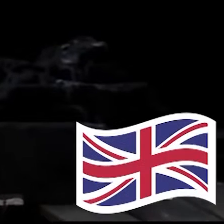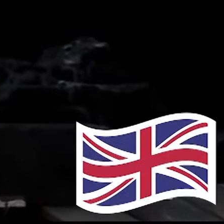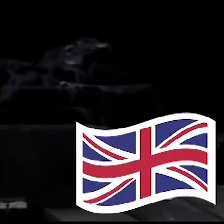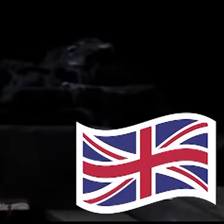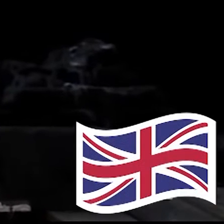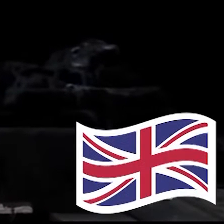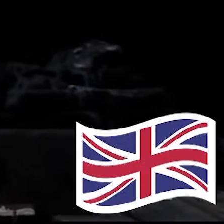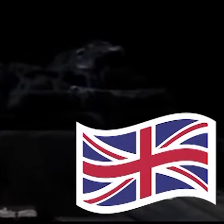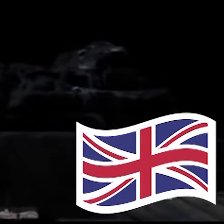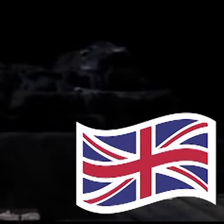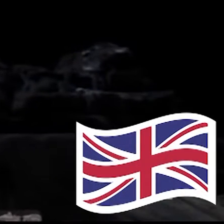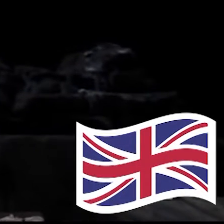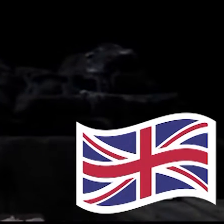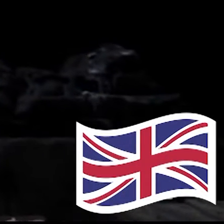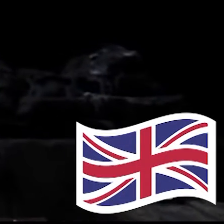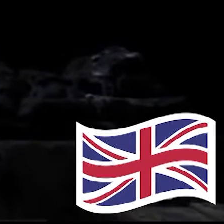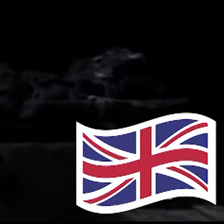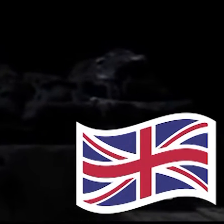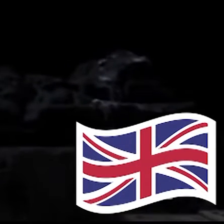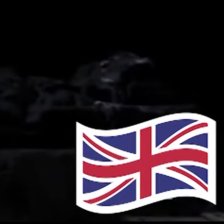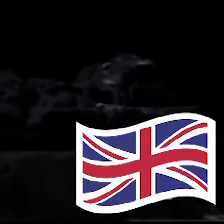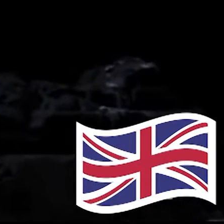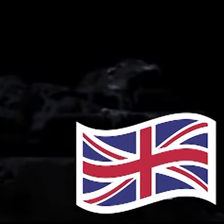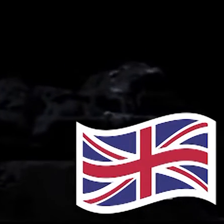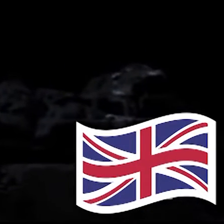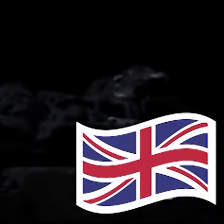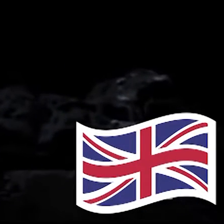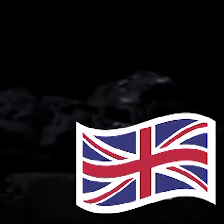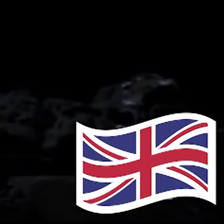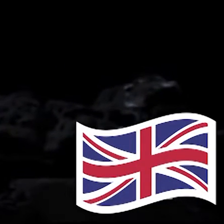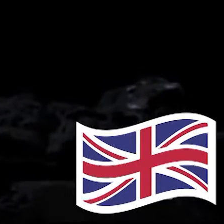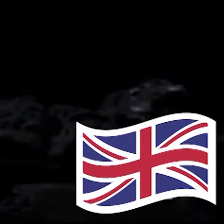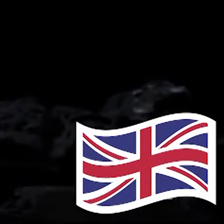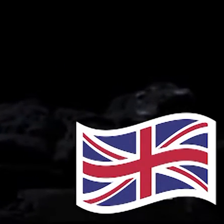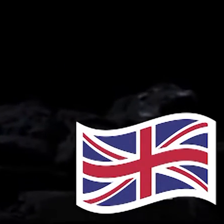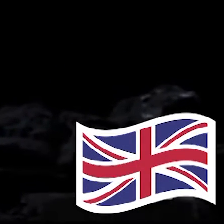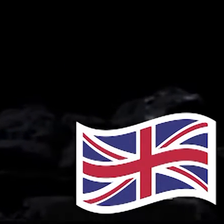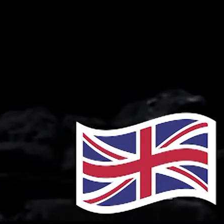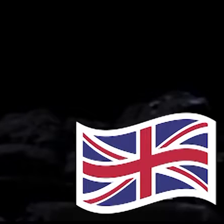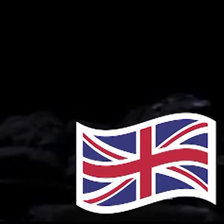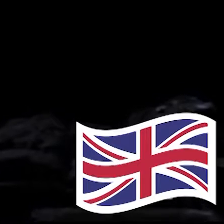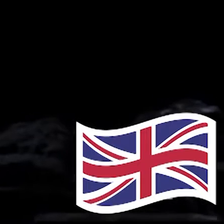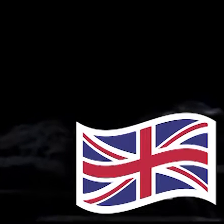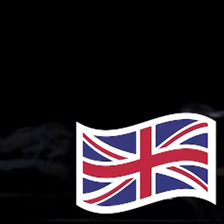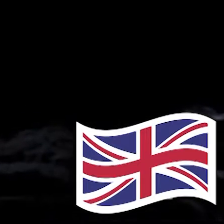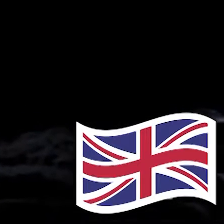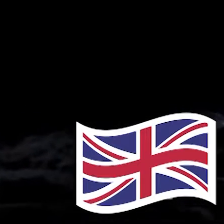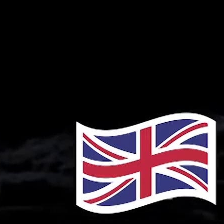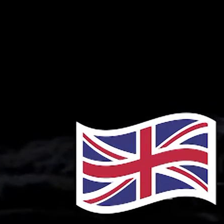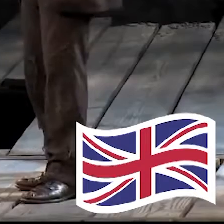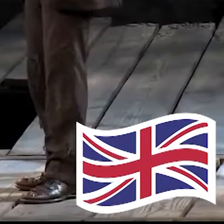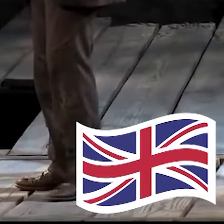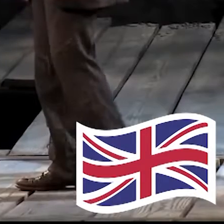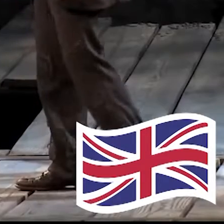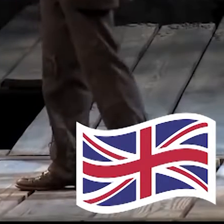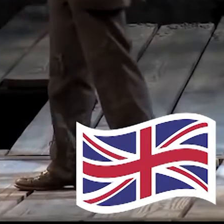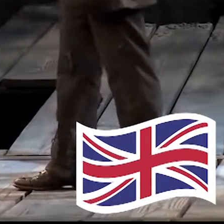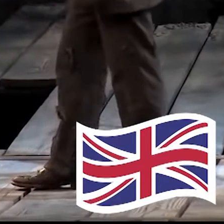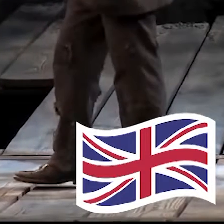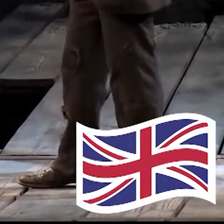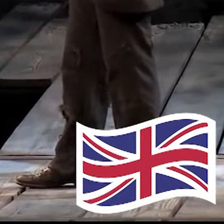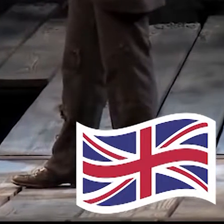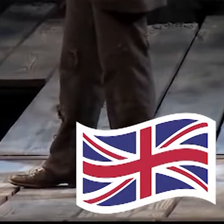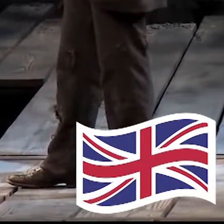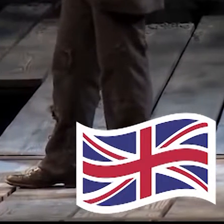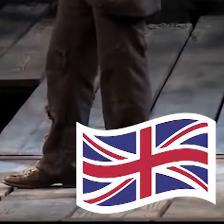Our Saviour, 2 thieves. One is supposed to have been saved, and the other damned. Saved